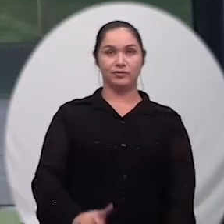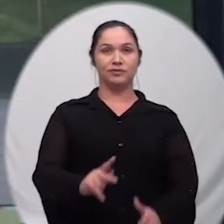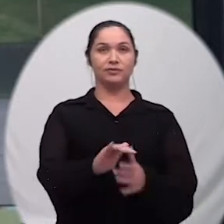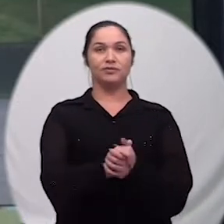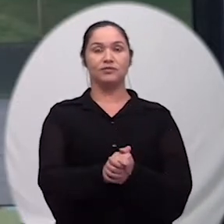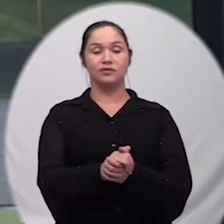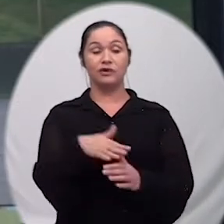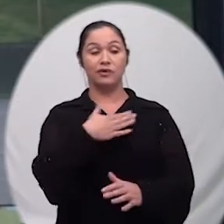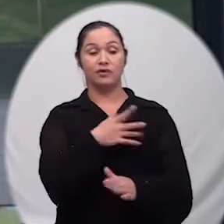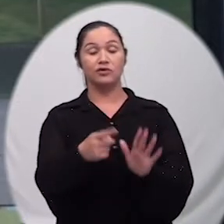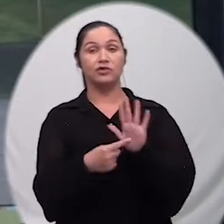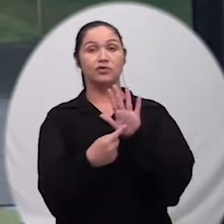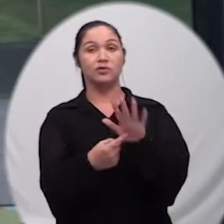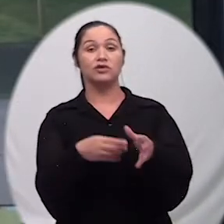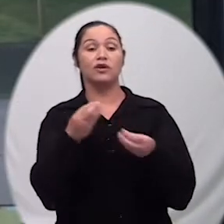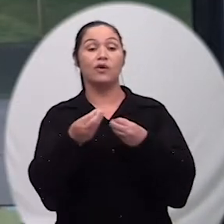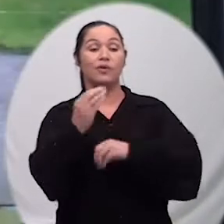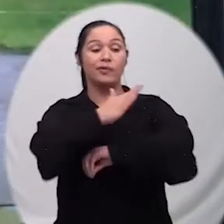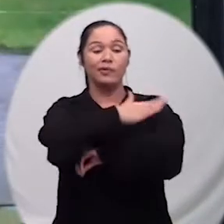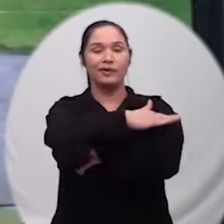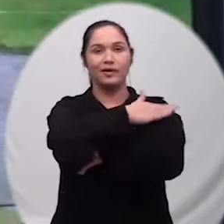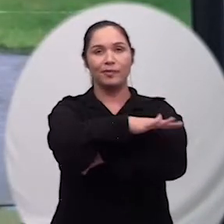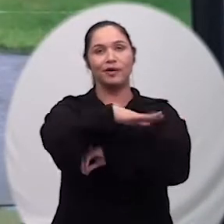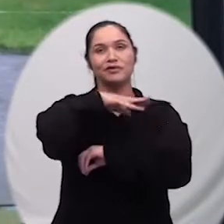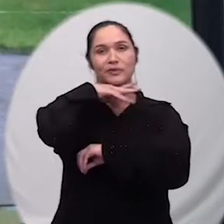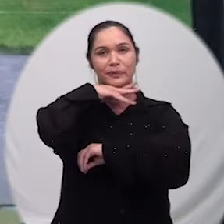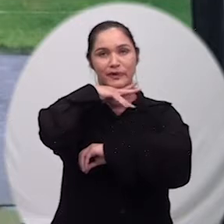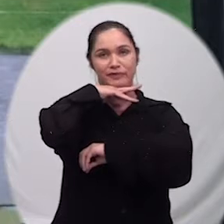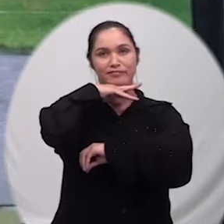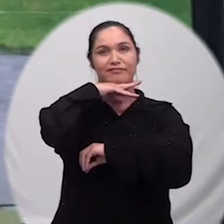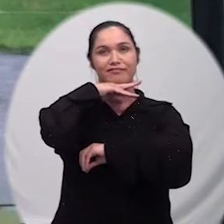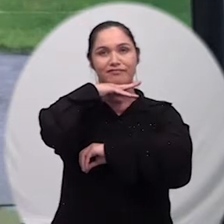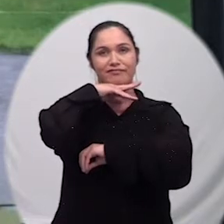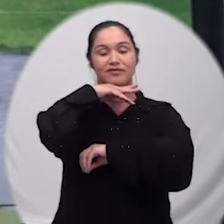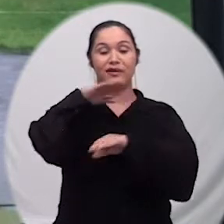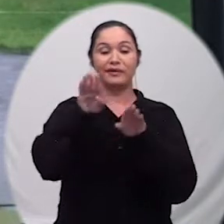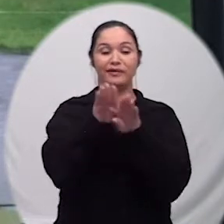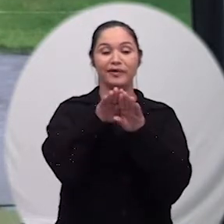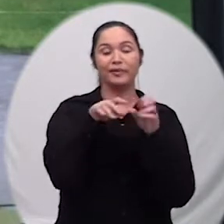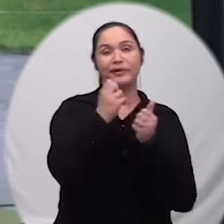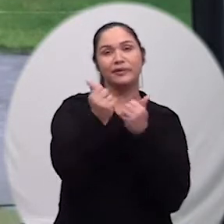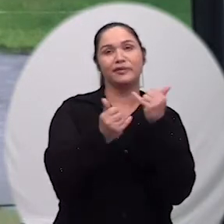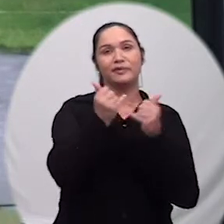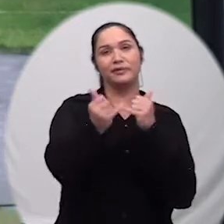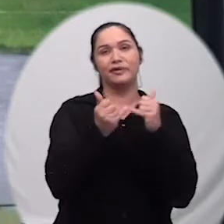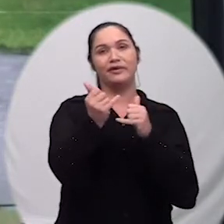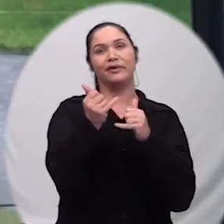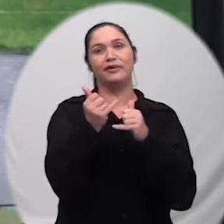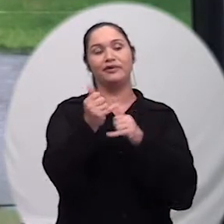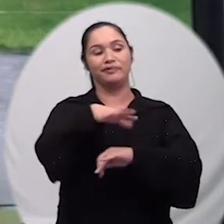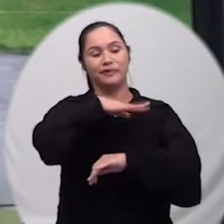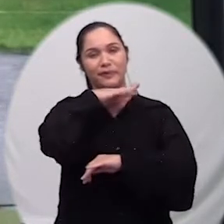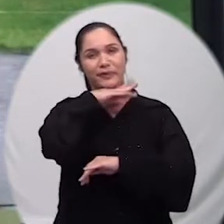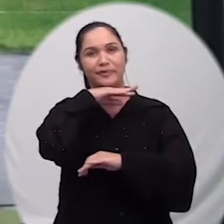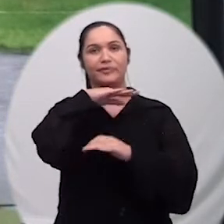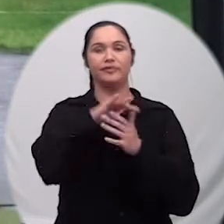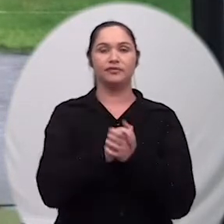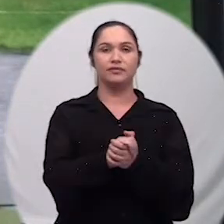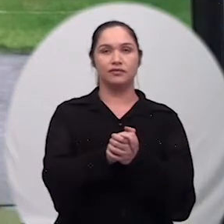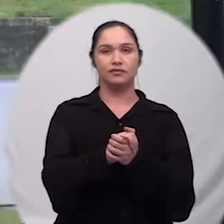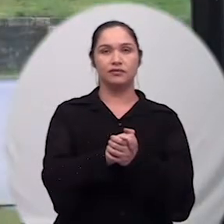esse é o estado que se encontra essa praça. Esse é o estado que se encontra os brinquedos, os equipamentos.